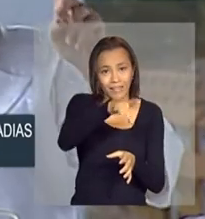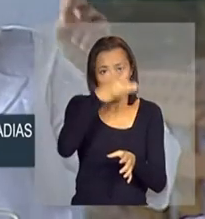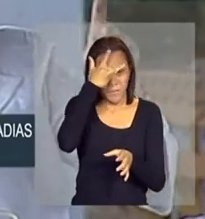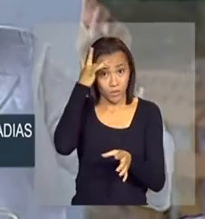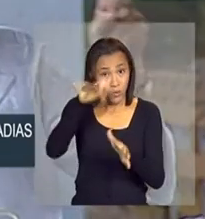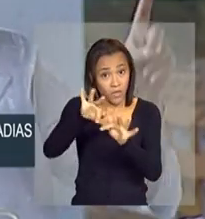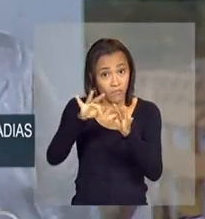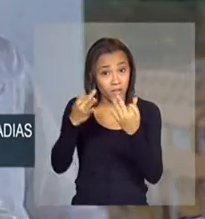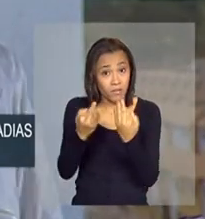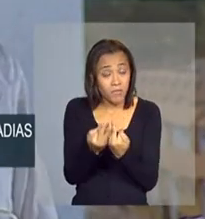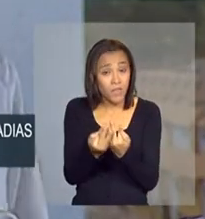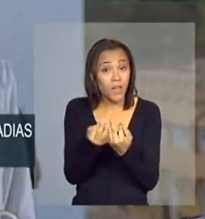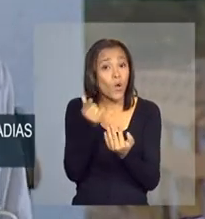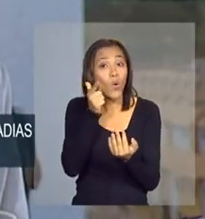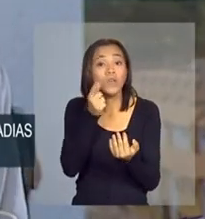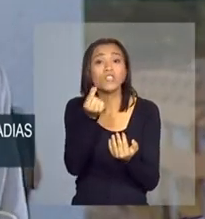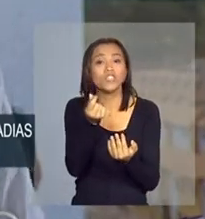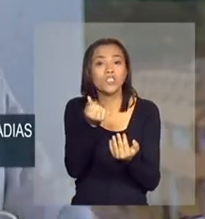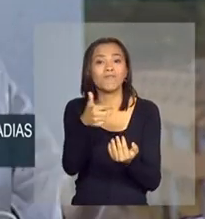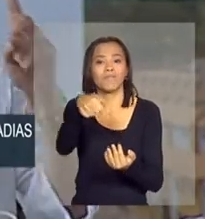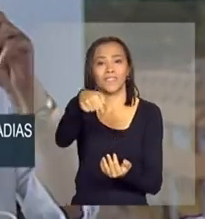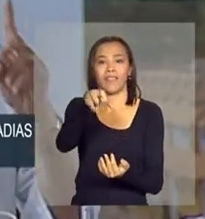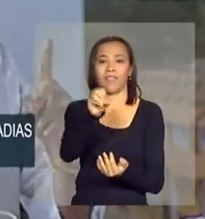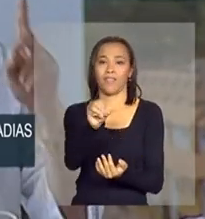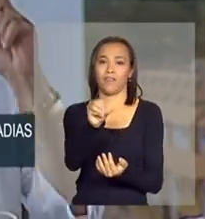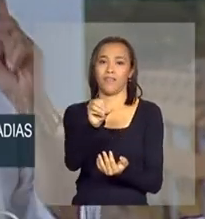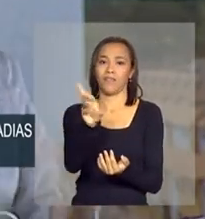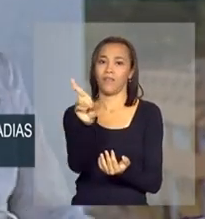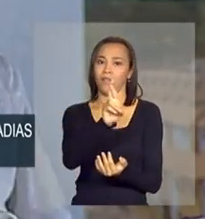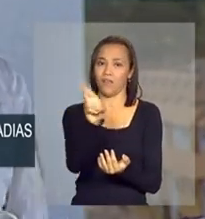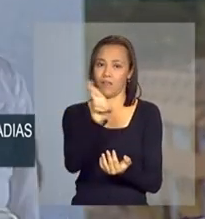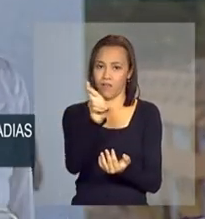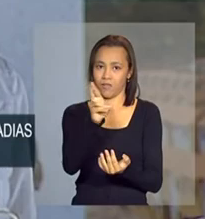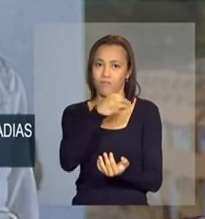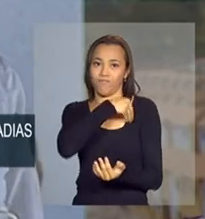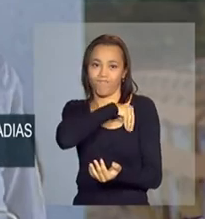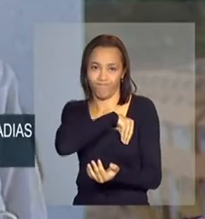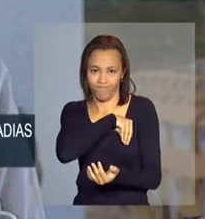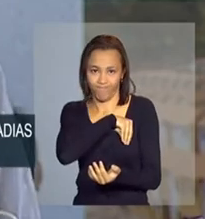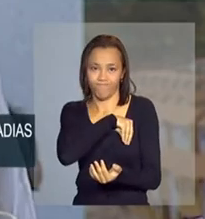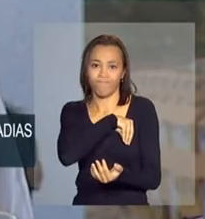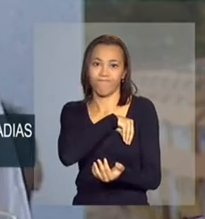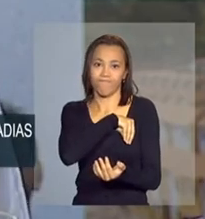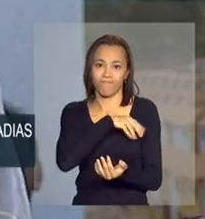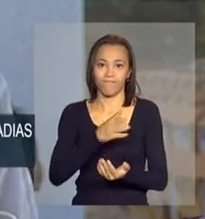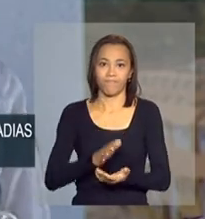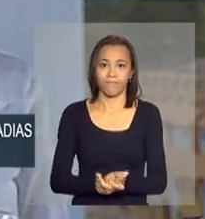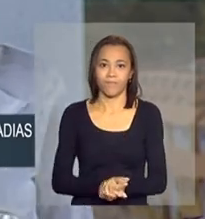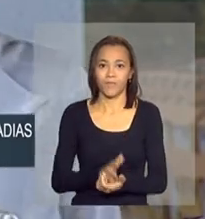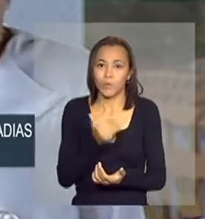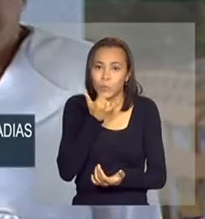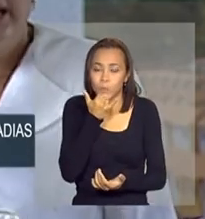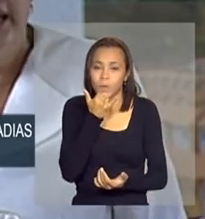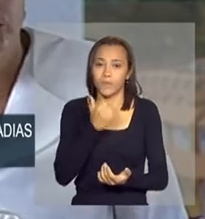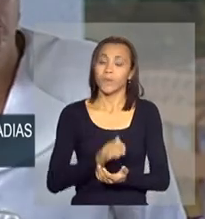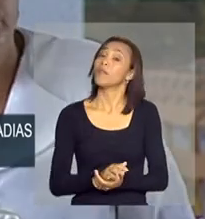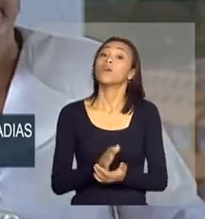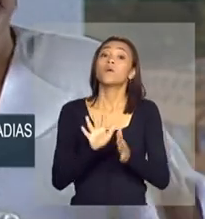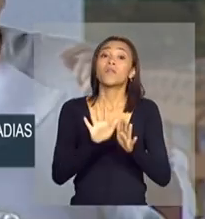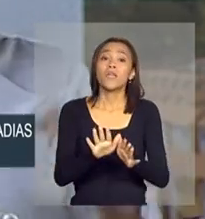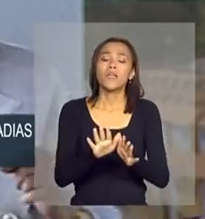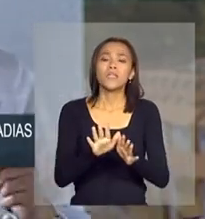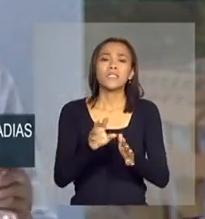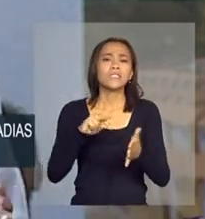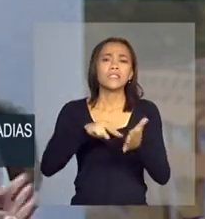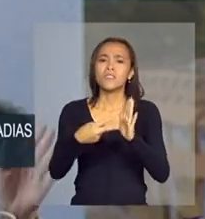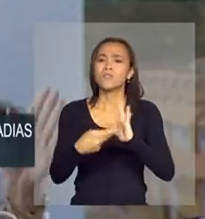ganham menos de 70 réu r$ 70 quem fez isso